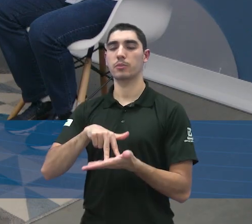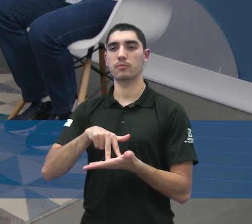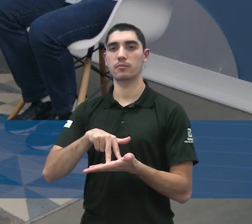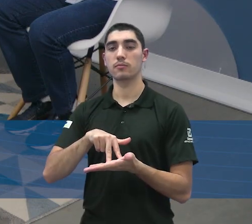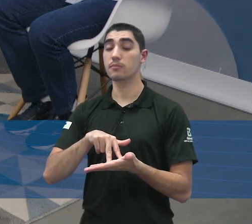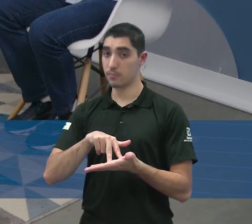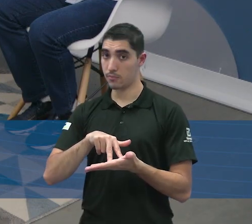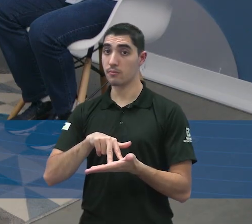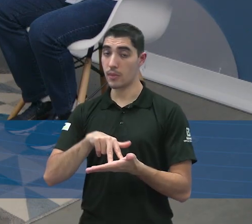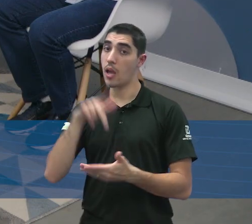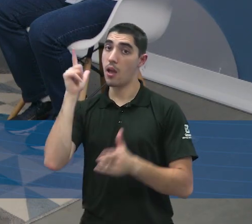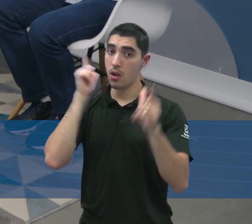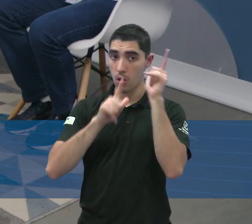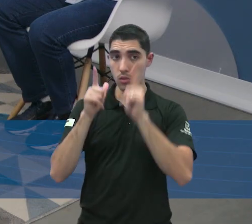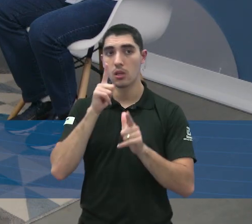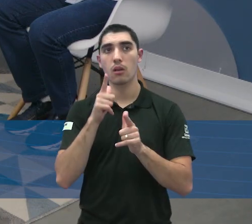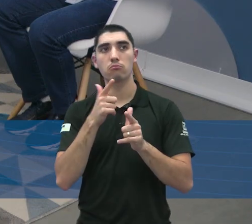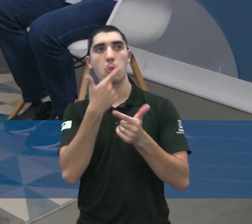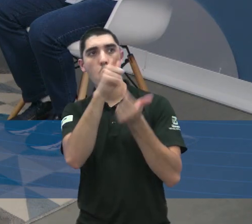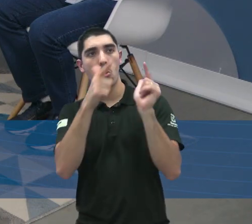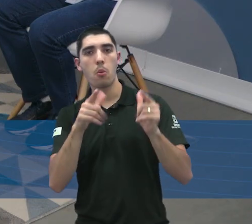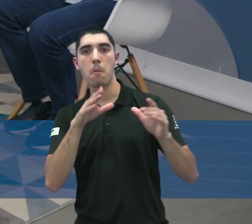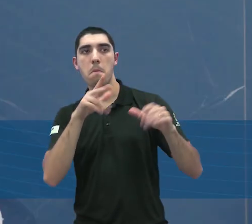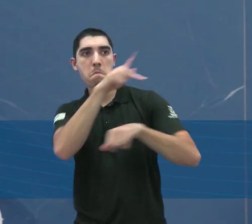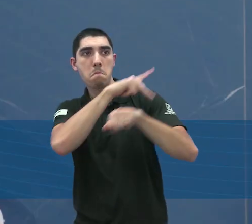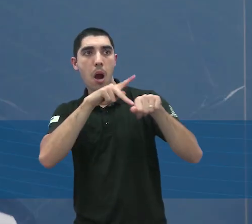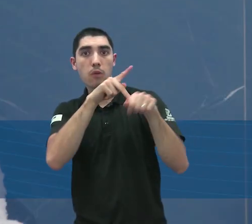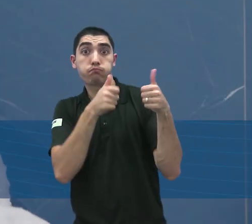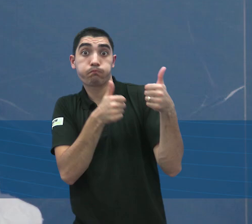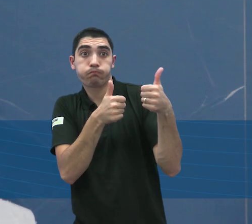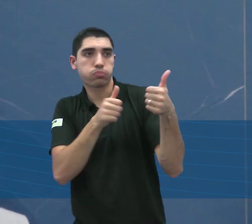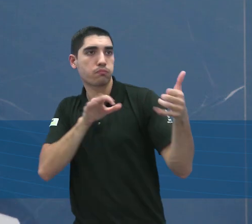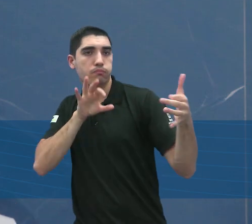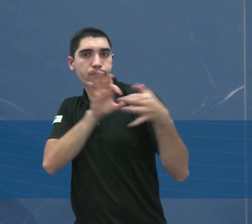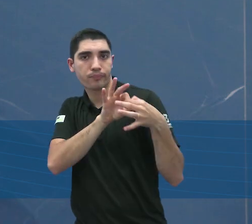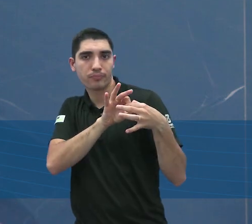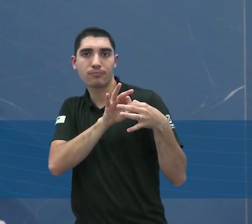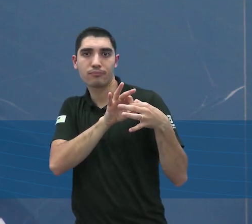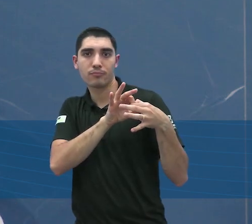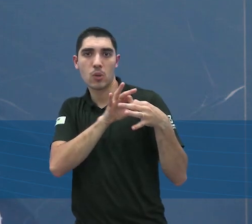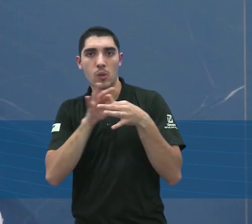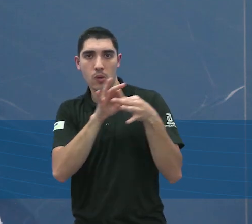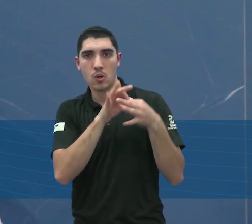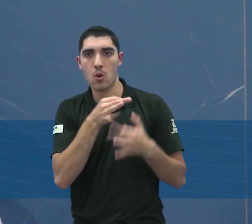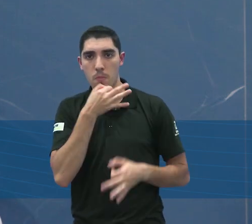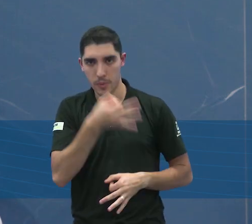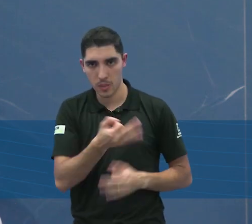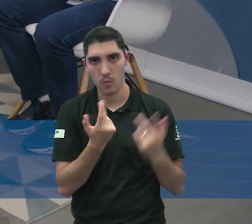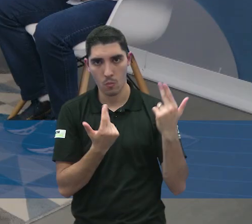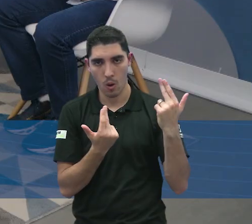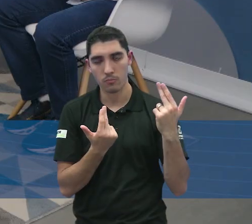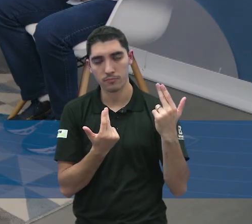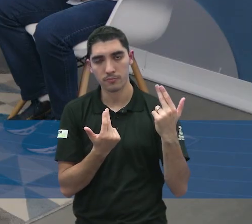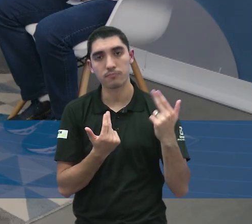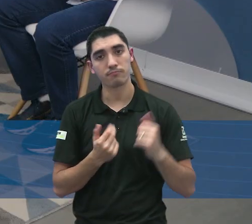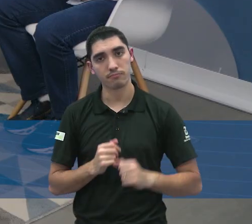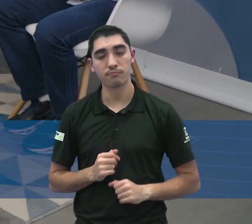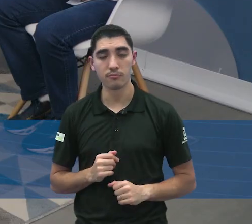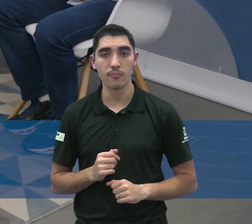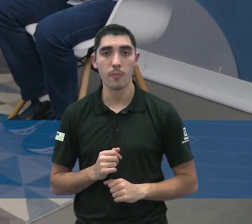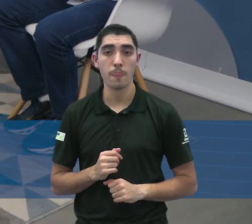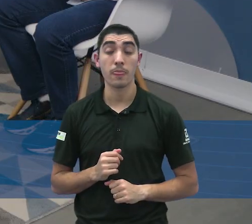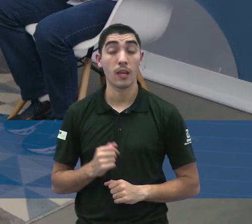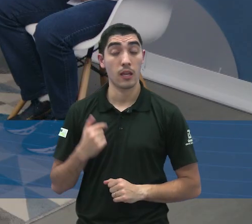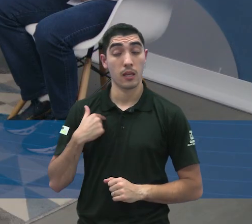agrupar um número de países significativamente que seguem a mesma linha que ele, né, de forma significativa, né? Eu vejo que em